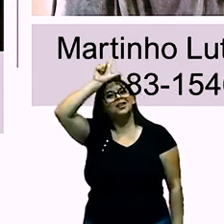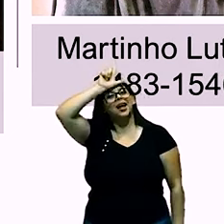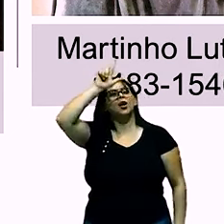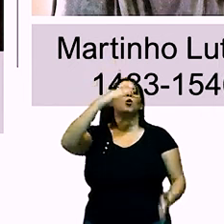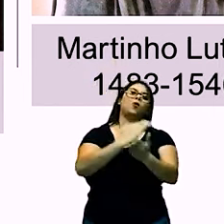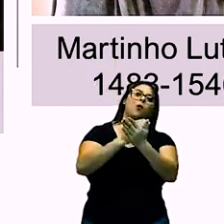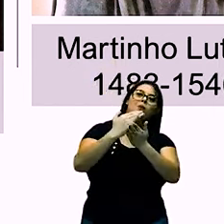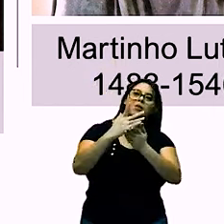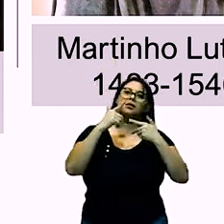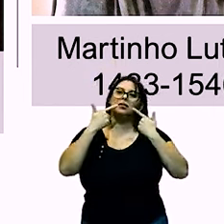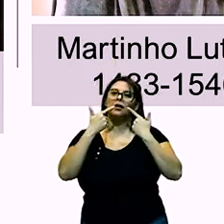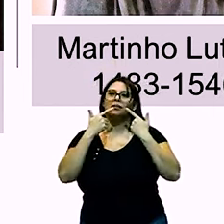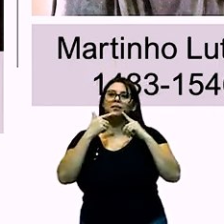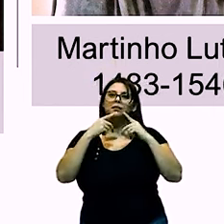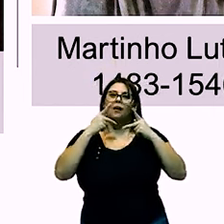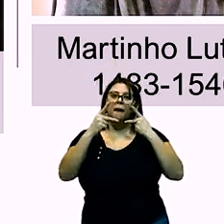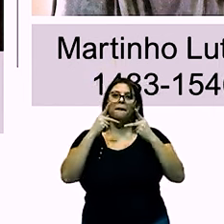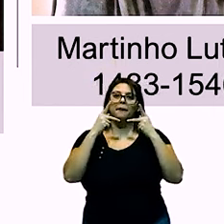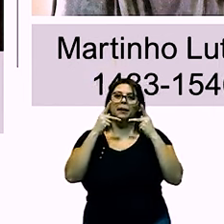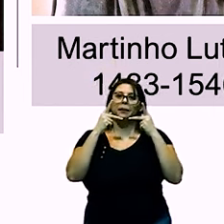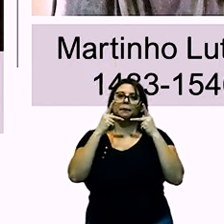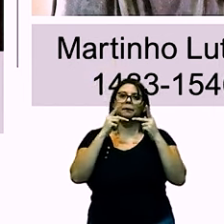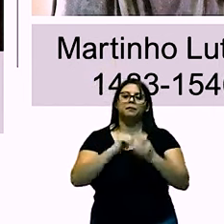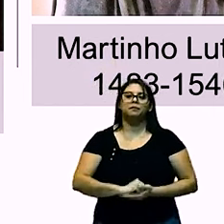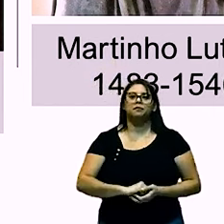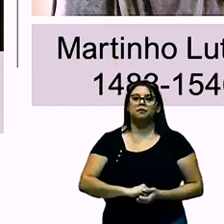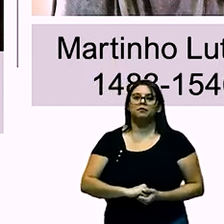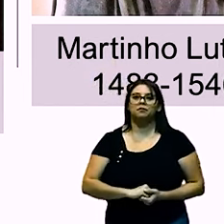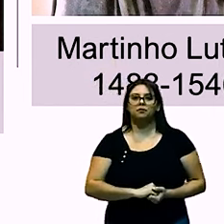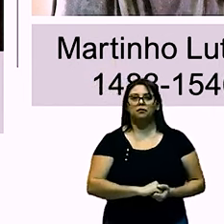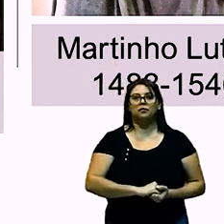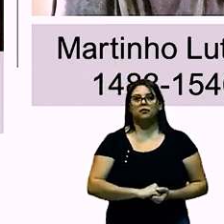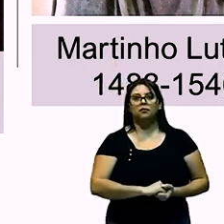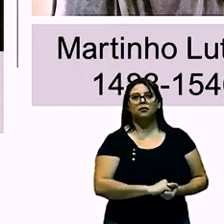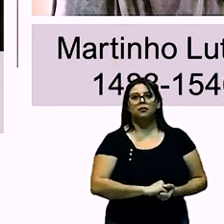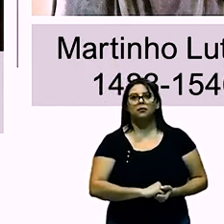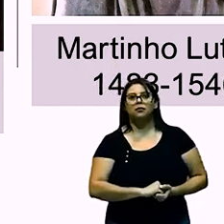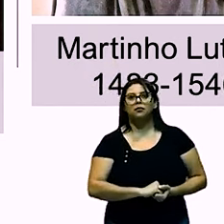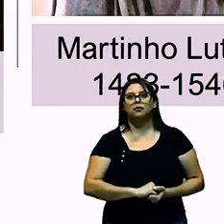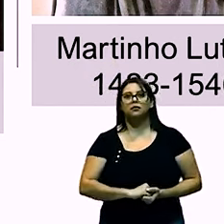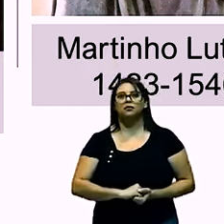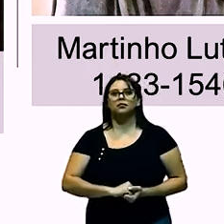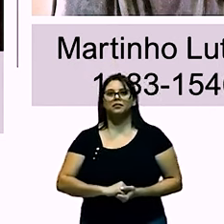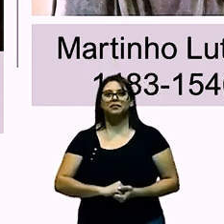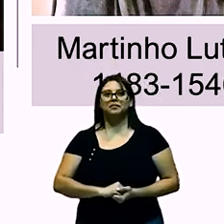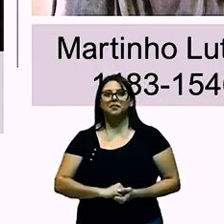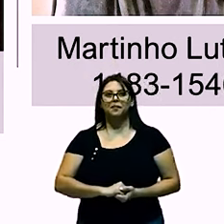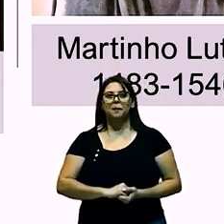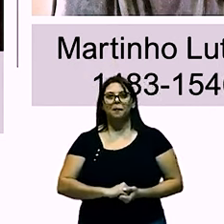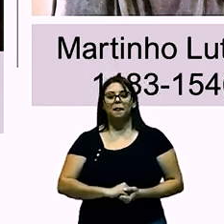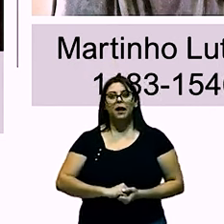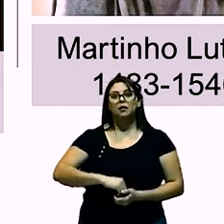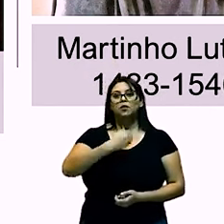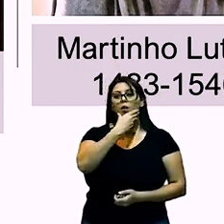antes de ser queimado vivo, juntamente com seus livros, ele escreveu algo que parecia profético mesmo na